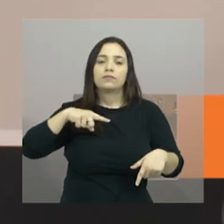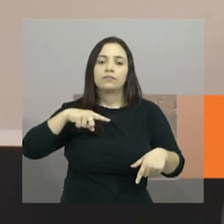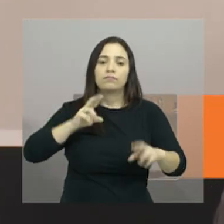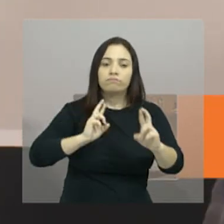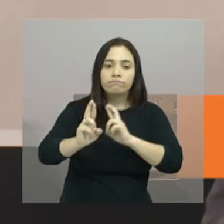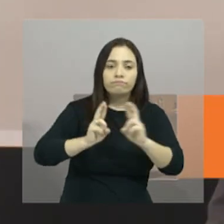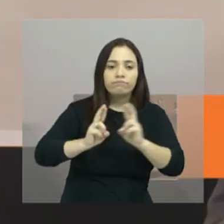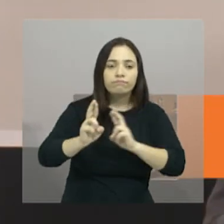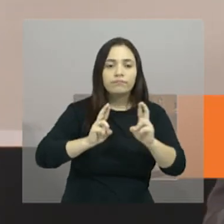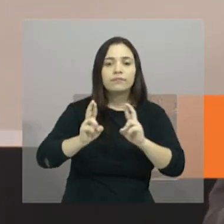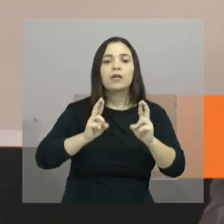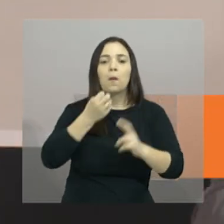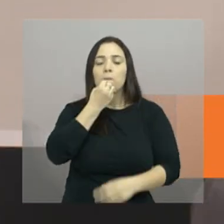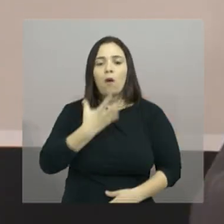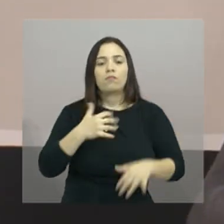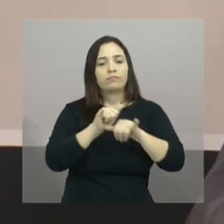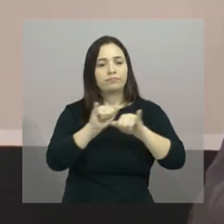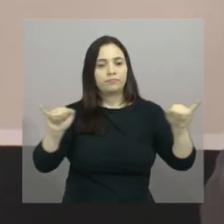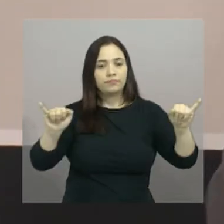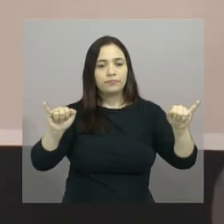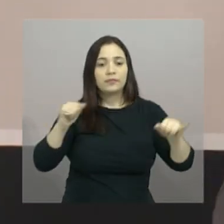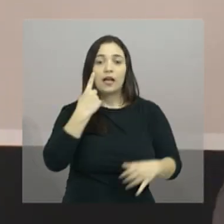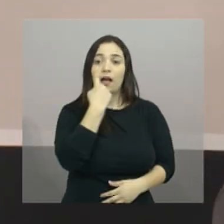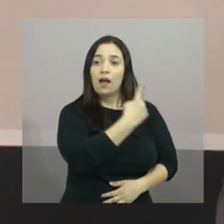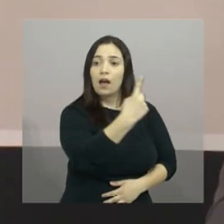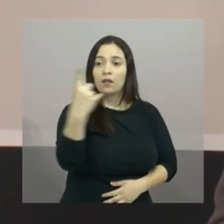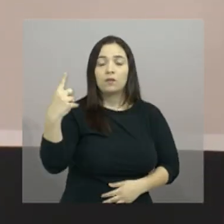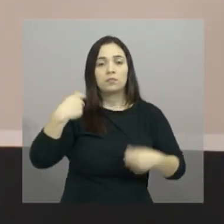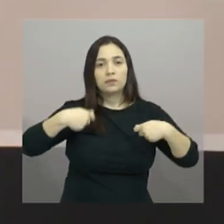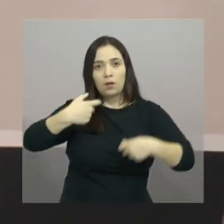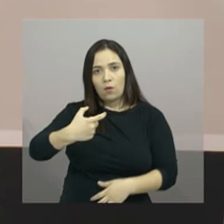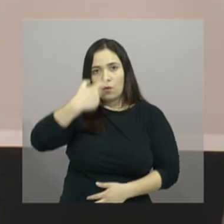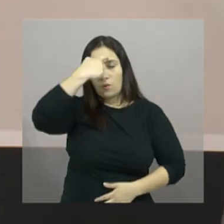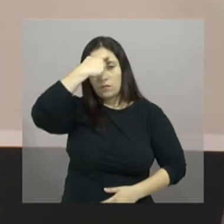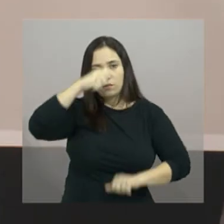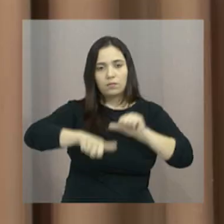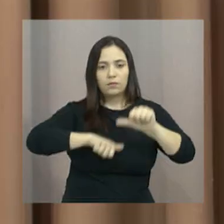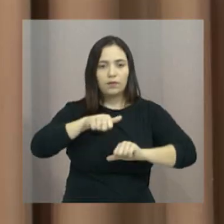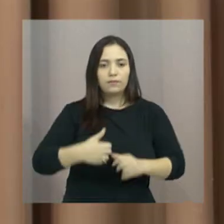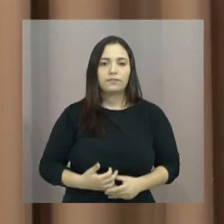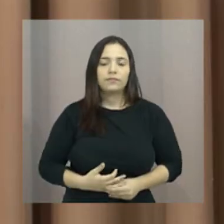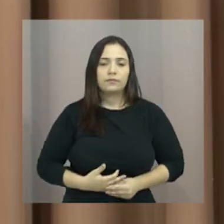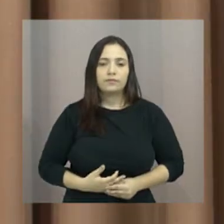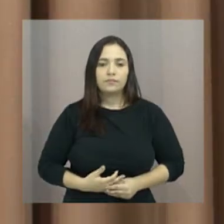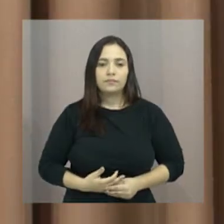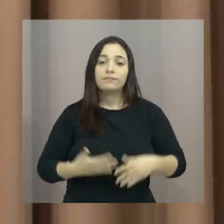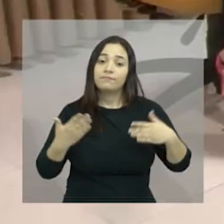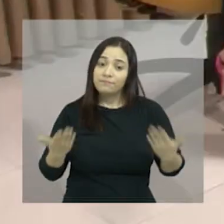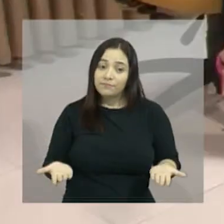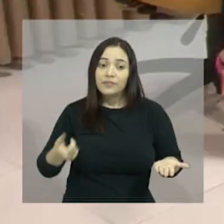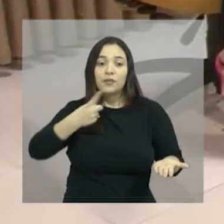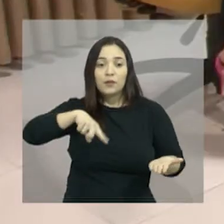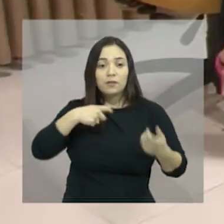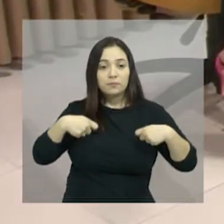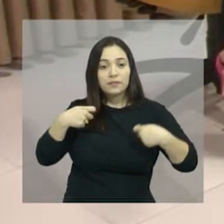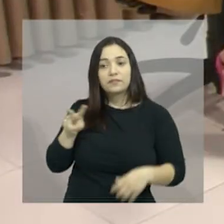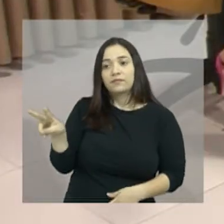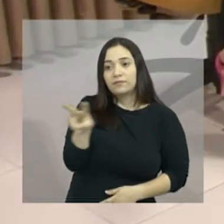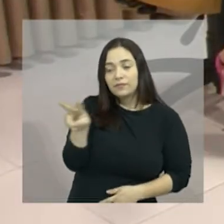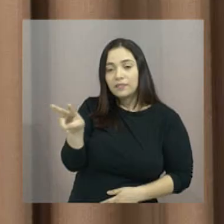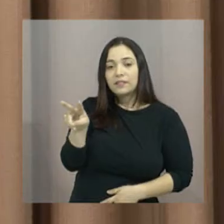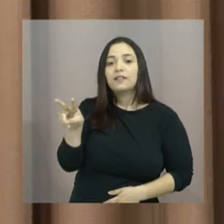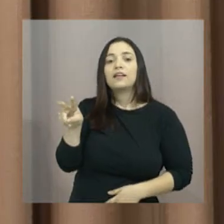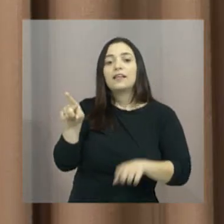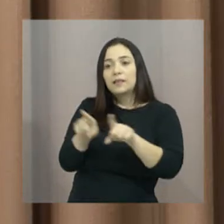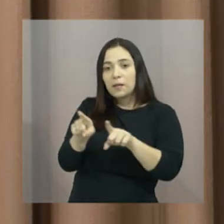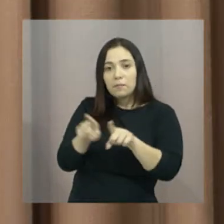escuta, a gente gosta de deixar essa mensagem, que a mudança, ela está em cada um de nós. Resumindo, a gente precisa de vocês e a gente precisa de você também